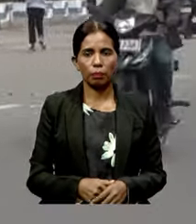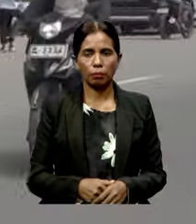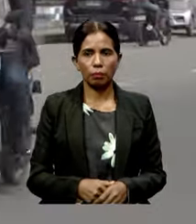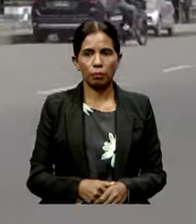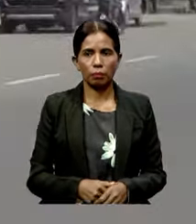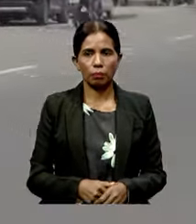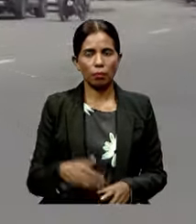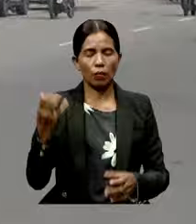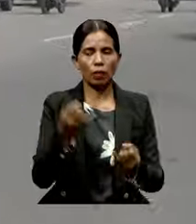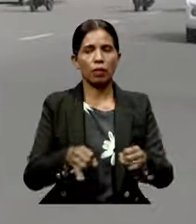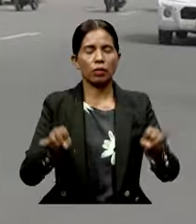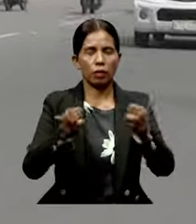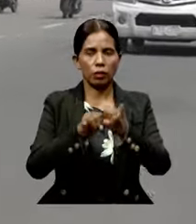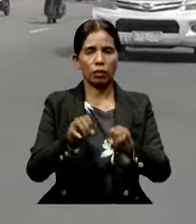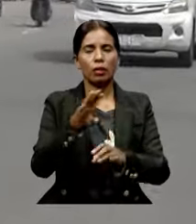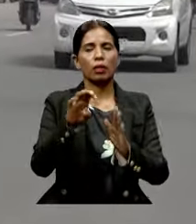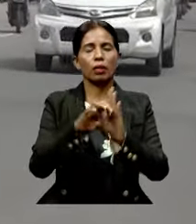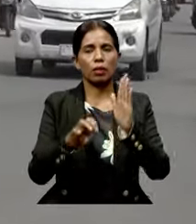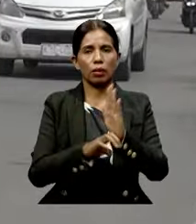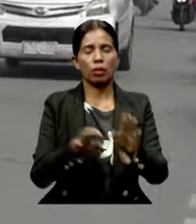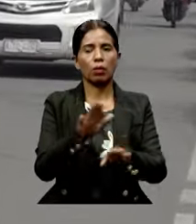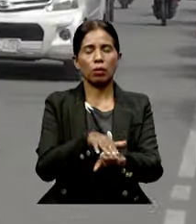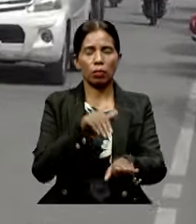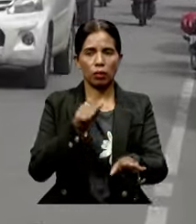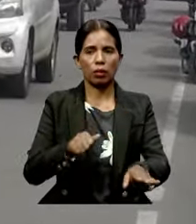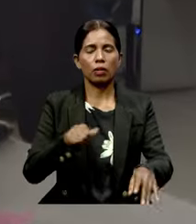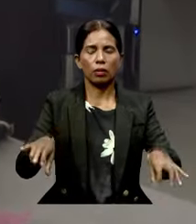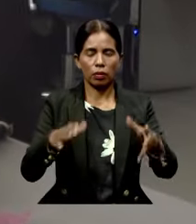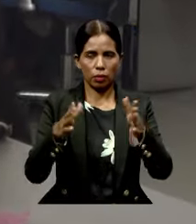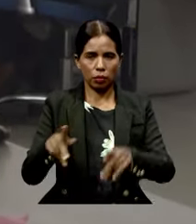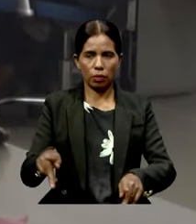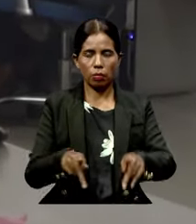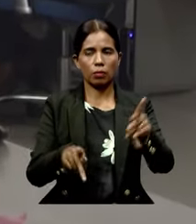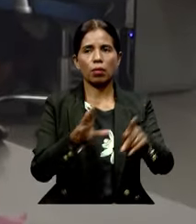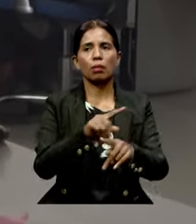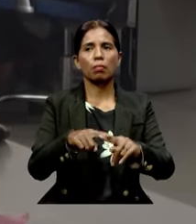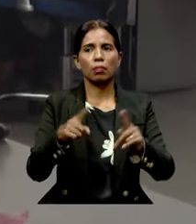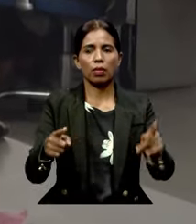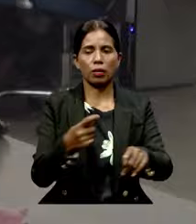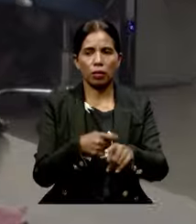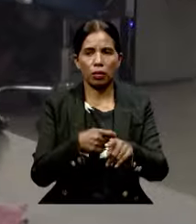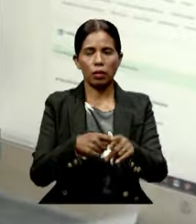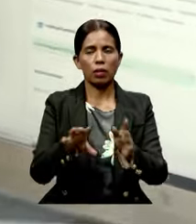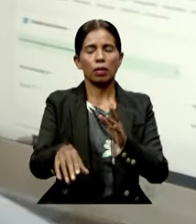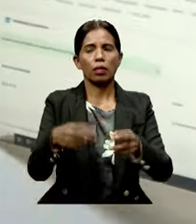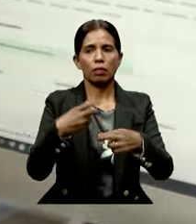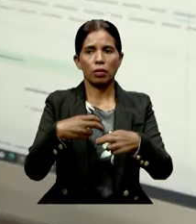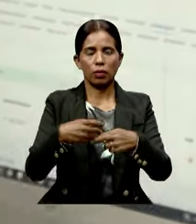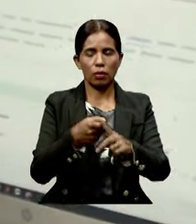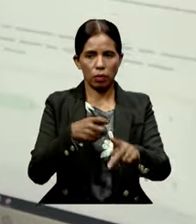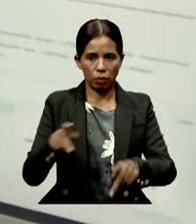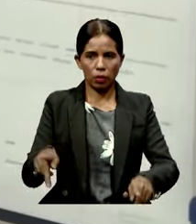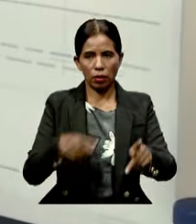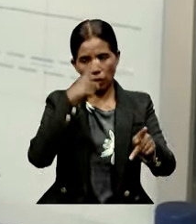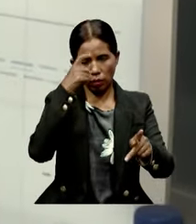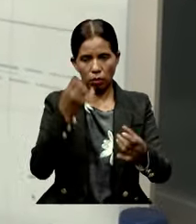Dadaung ne ye institusyon ne stado balung hahu halo rekrutamento ba funcionário público, ma be situasyon ne hetan kritika husi público,